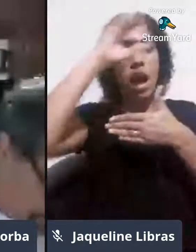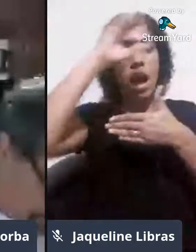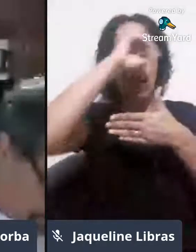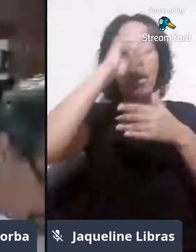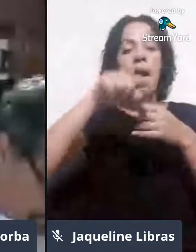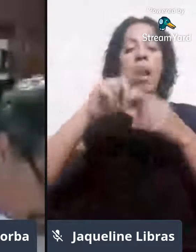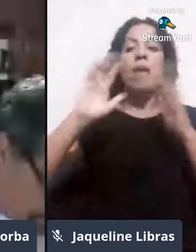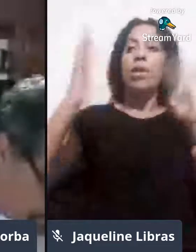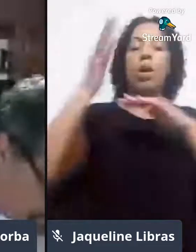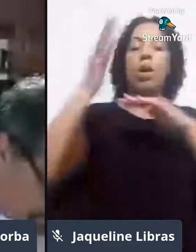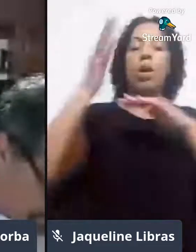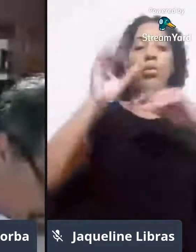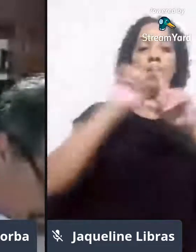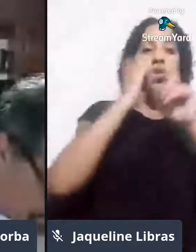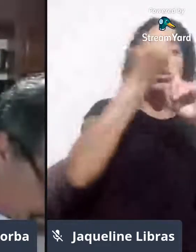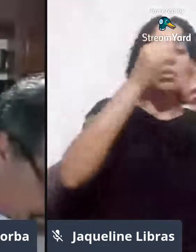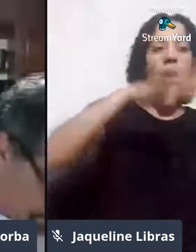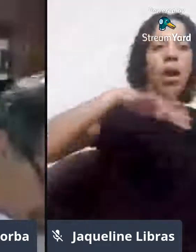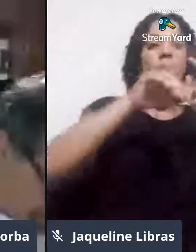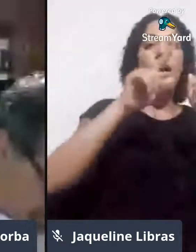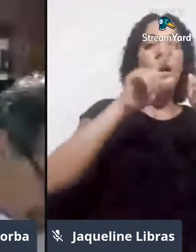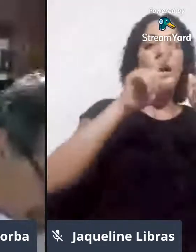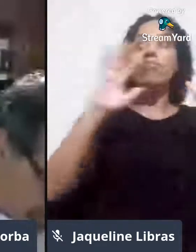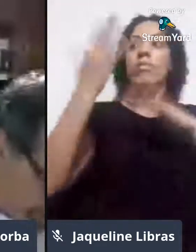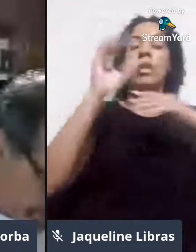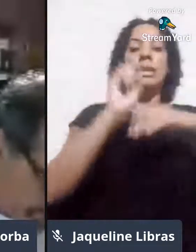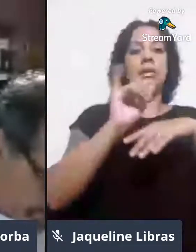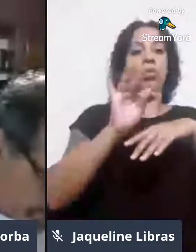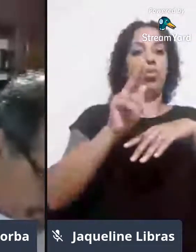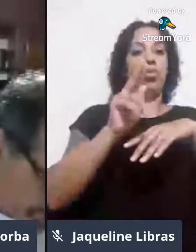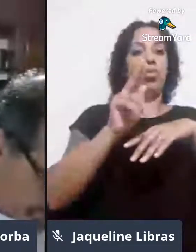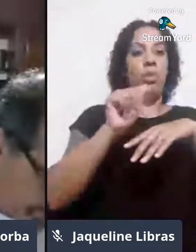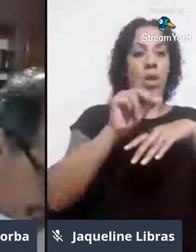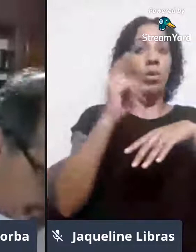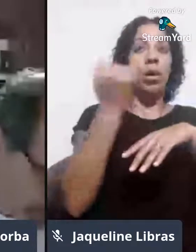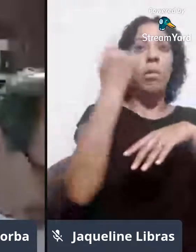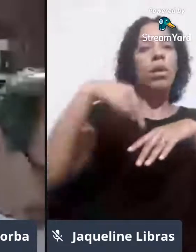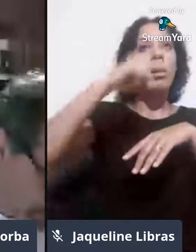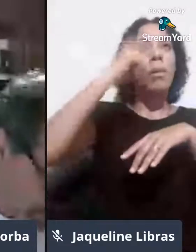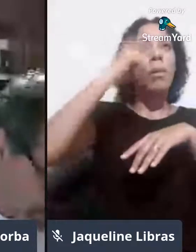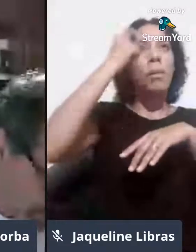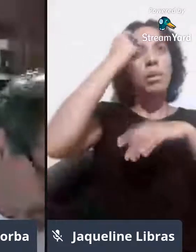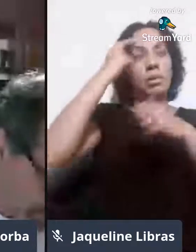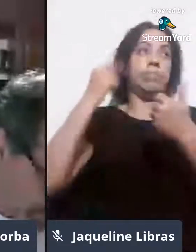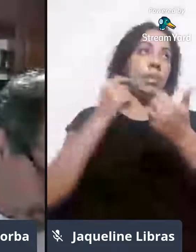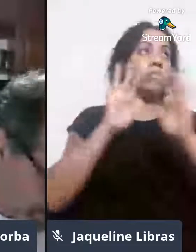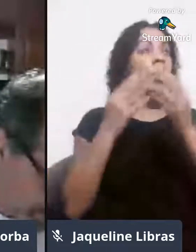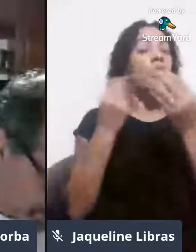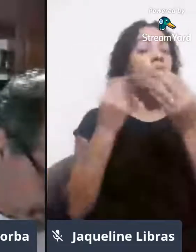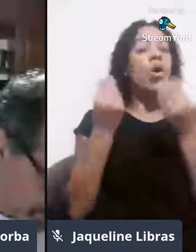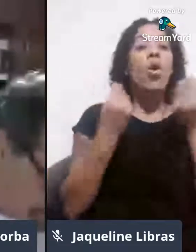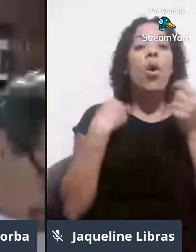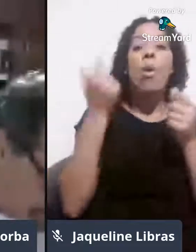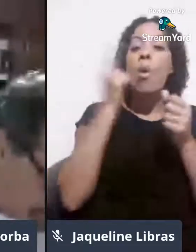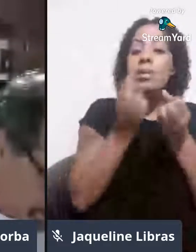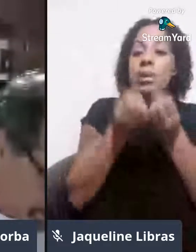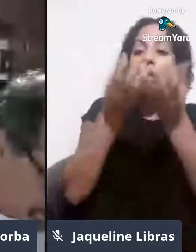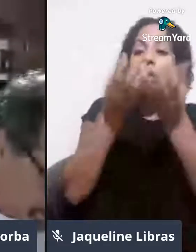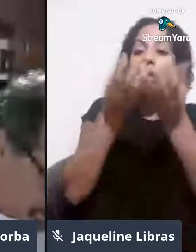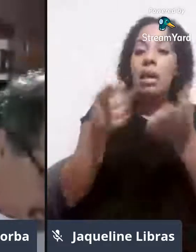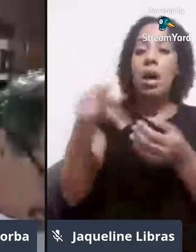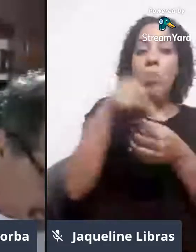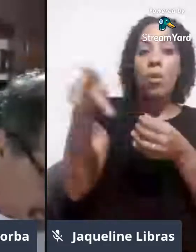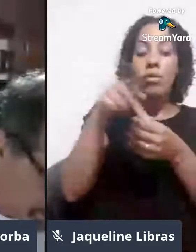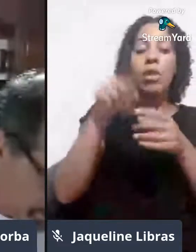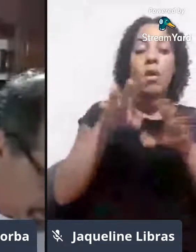fenômeno situado, é importante você pensar, tá, mas como eu posso proporcionar para o professor em formação